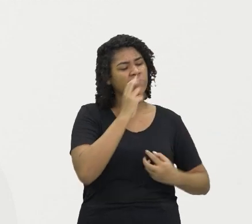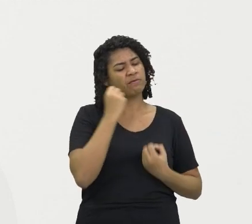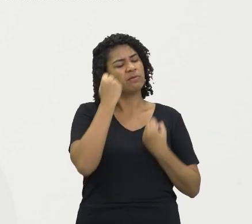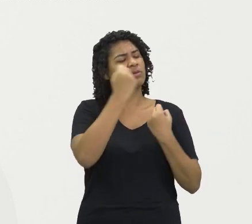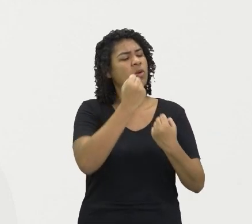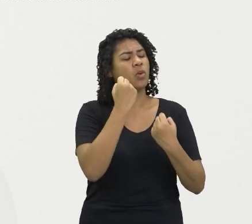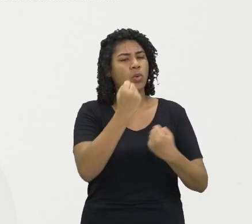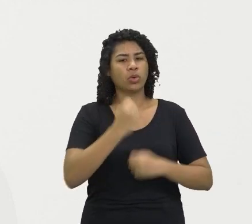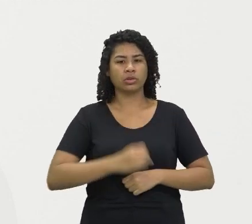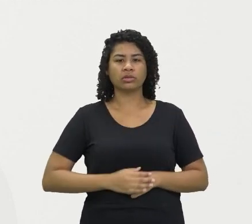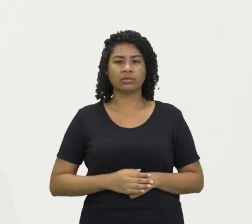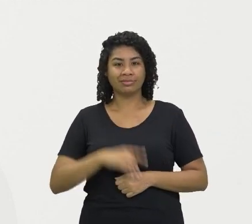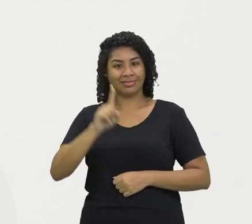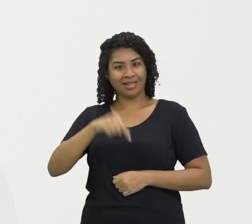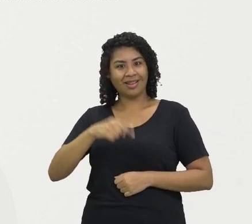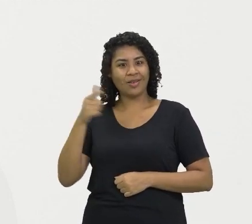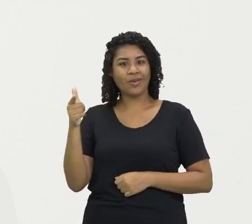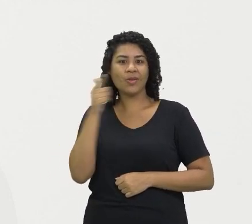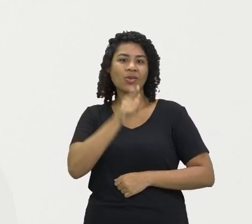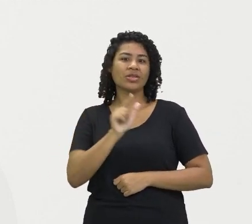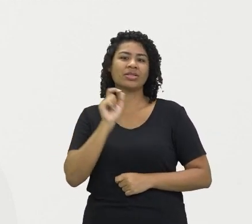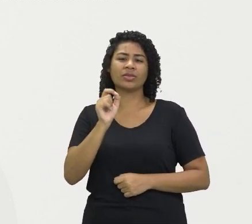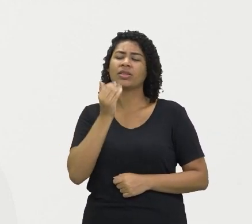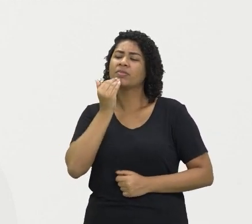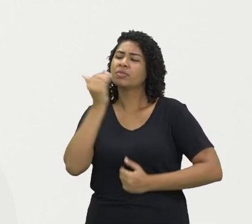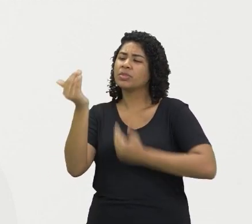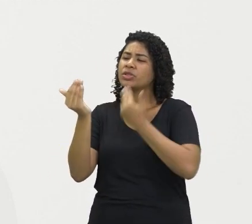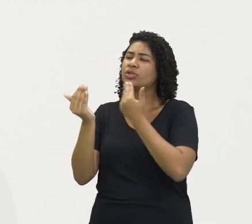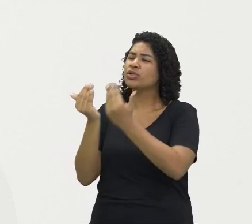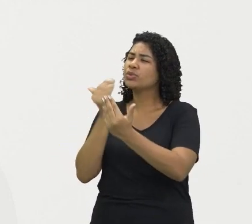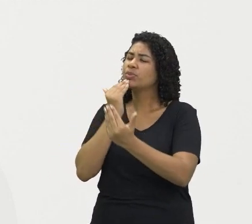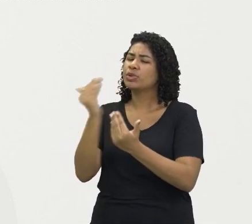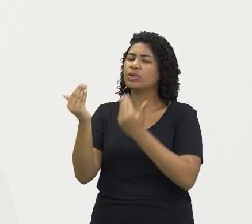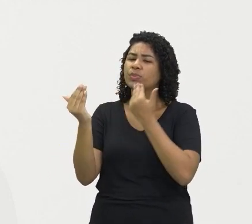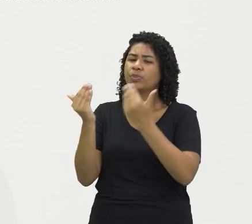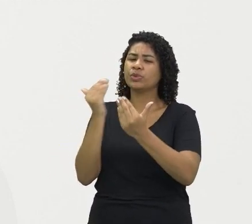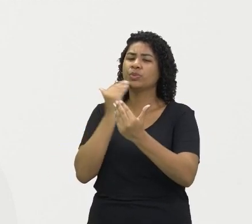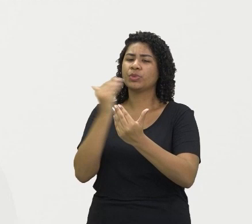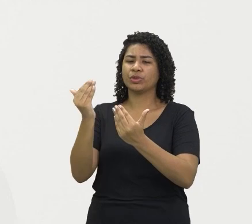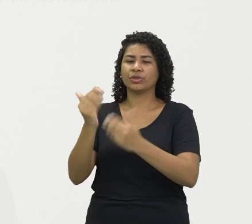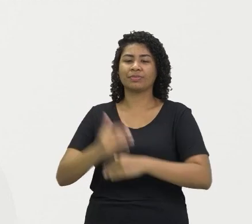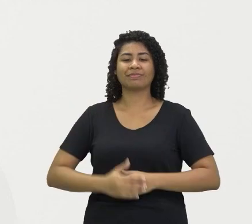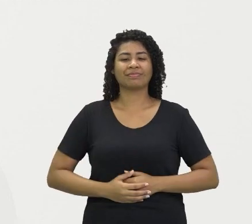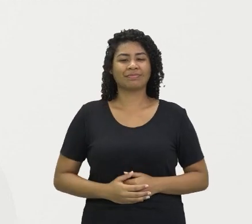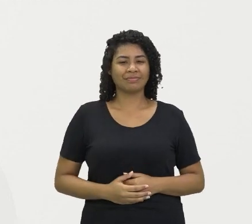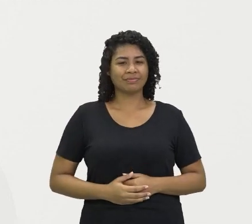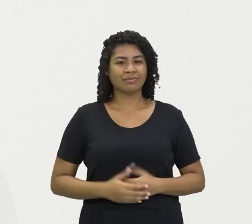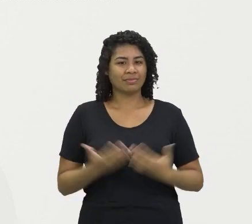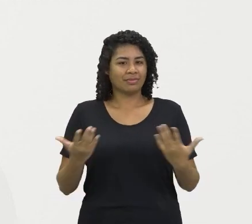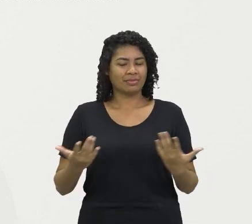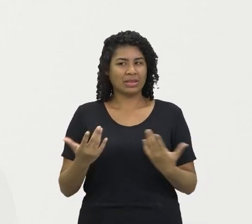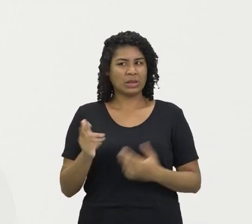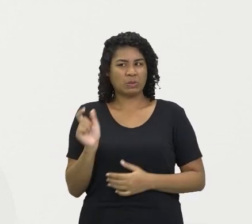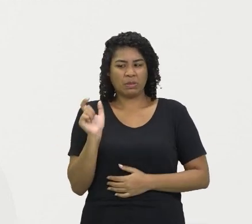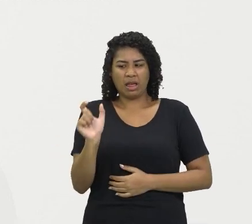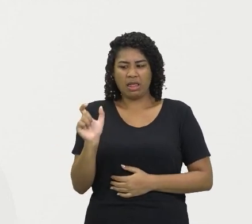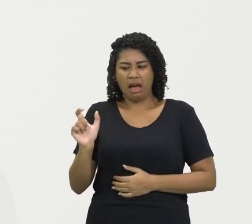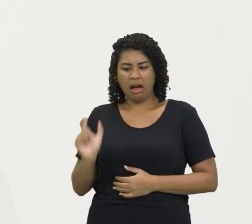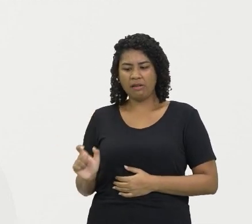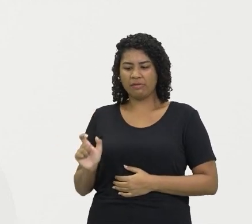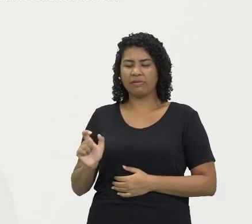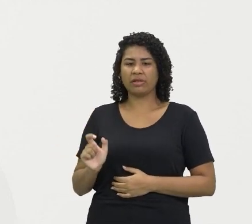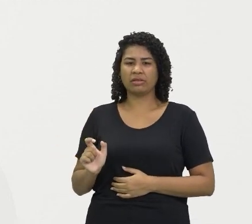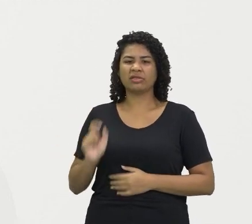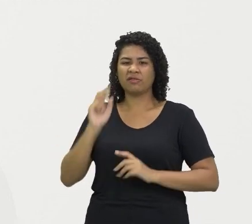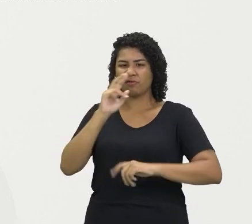para eu me relacionar e fazer meus pedidos aos orixás. né? Sem essas palavras de força, que